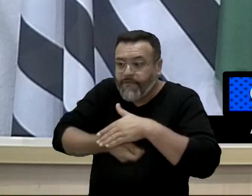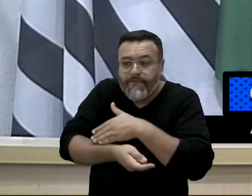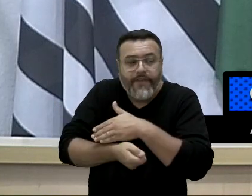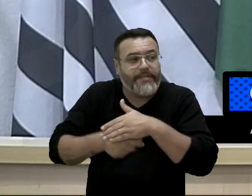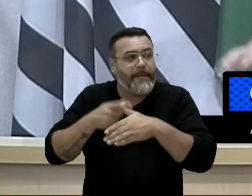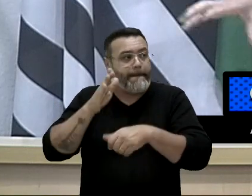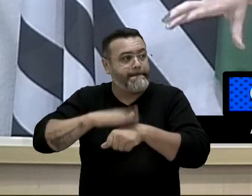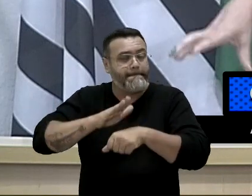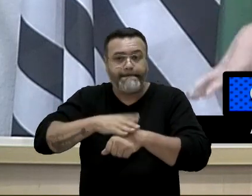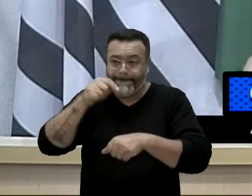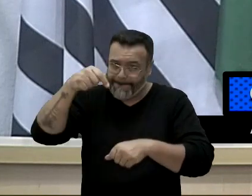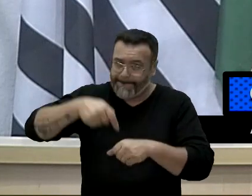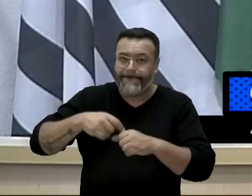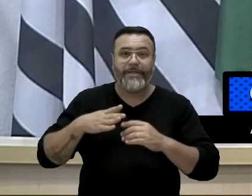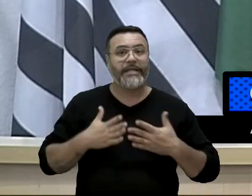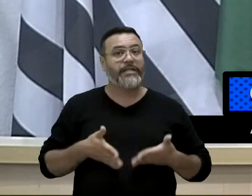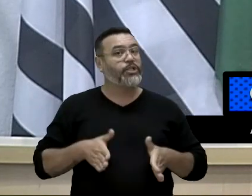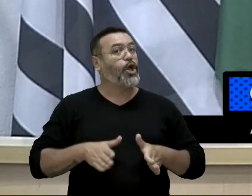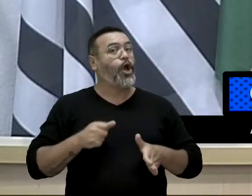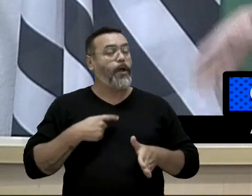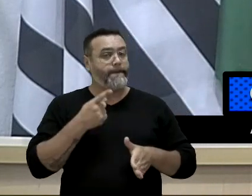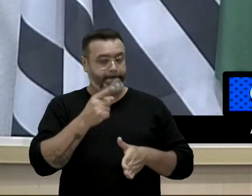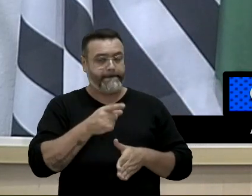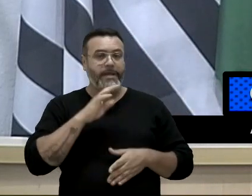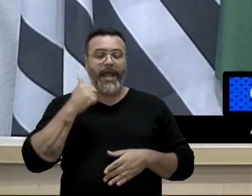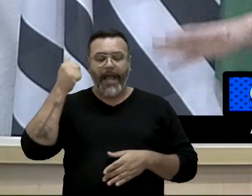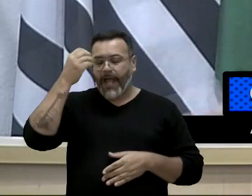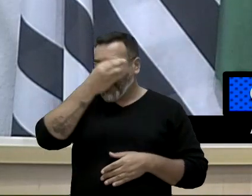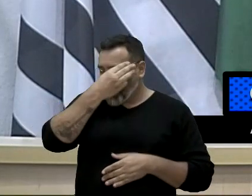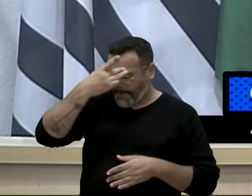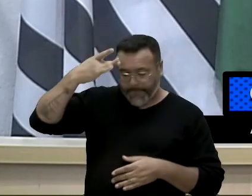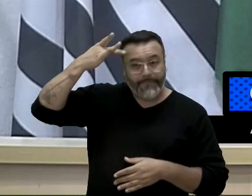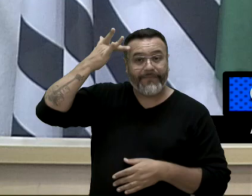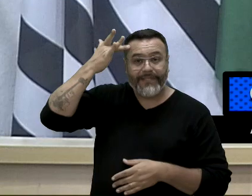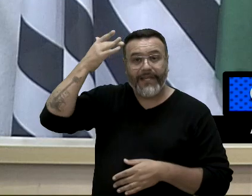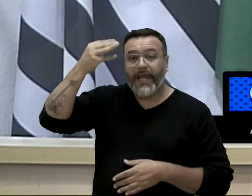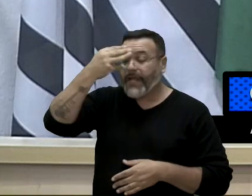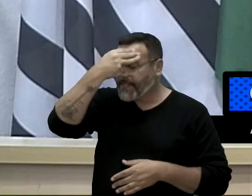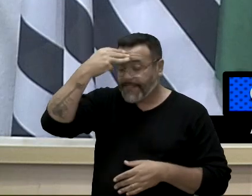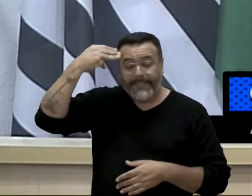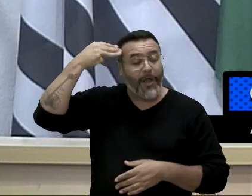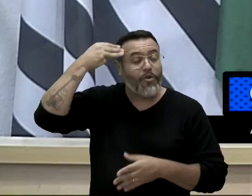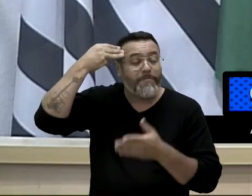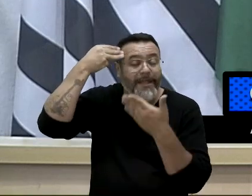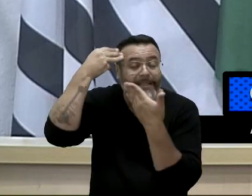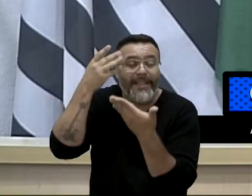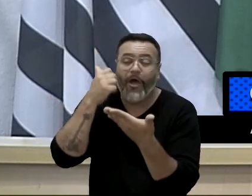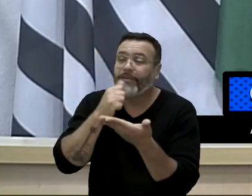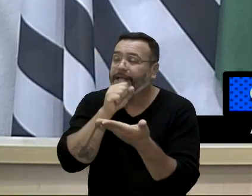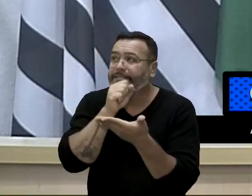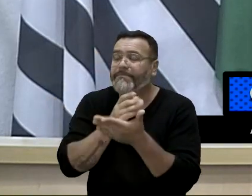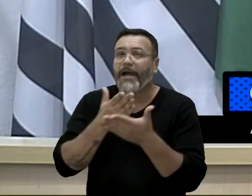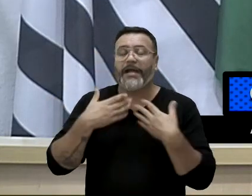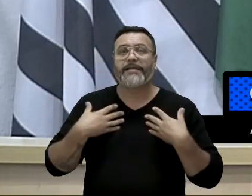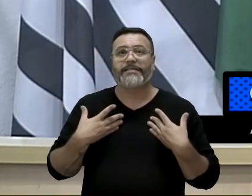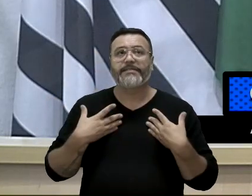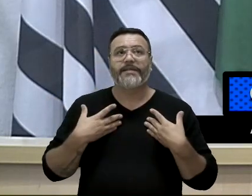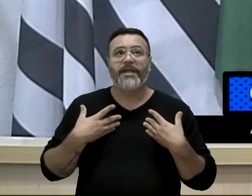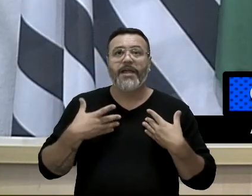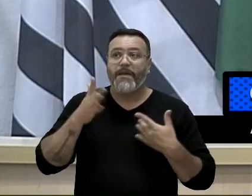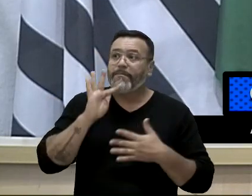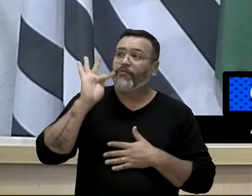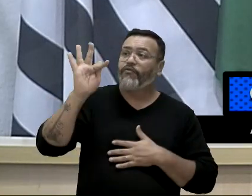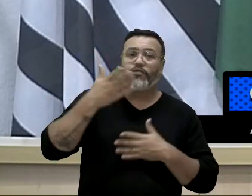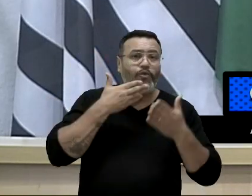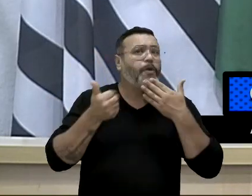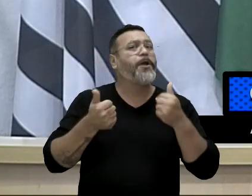na maternidade, na saúde mental da mãe, é uma sociedade melhor que a gente tem no futuro. As mães, eu me lembro também que a